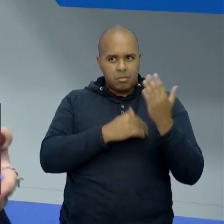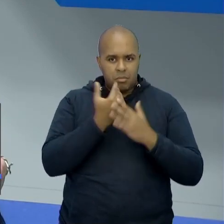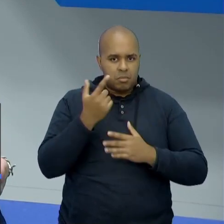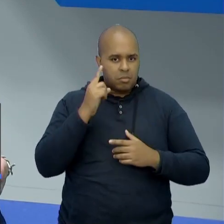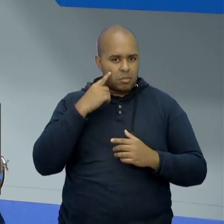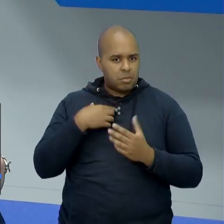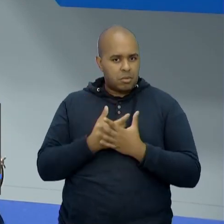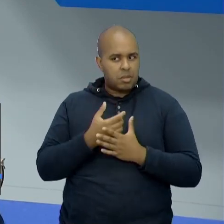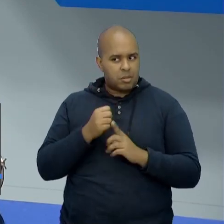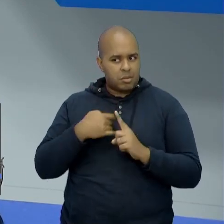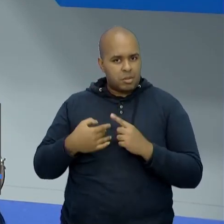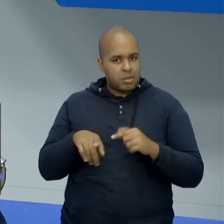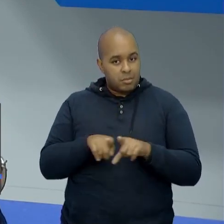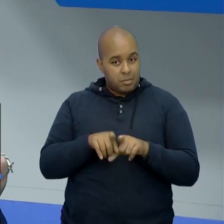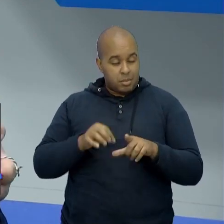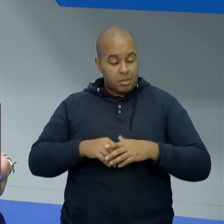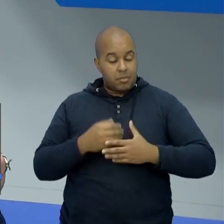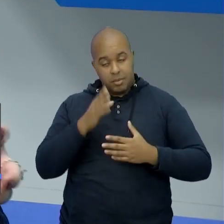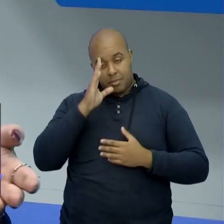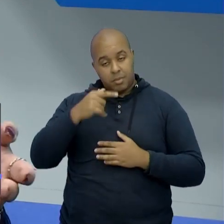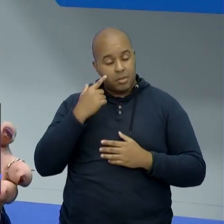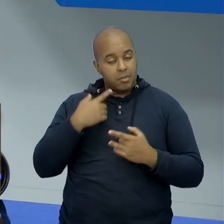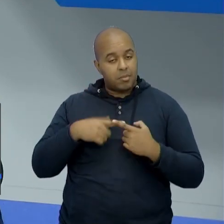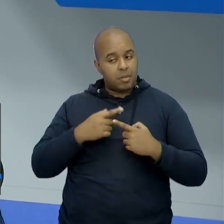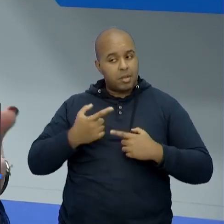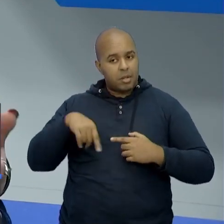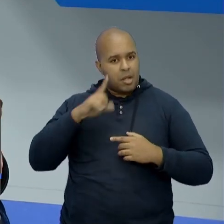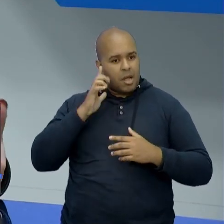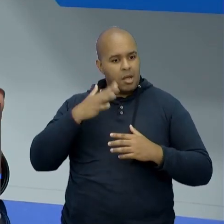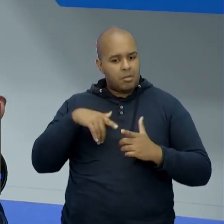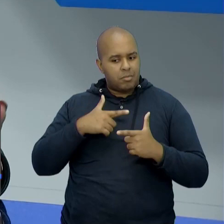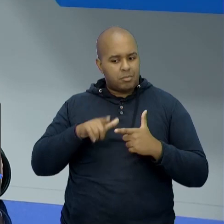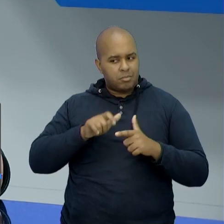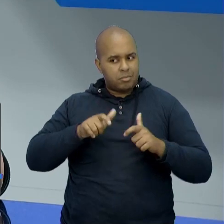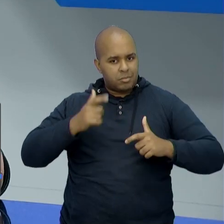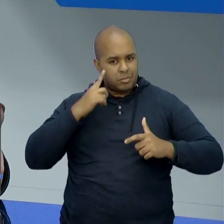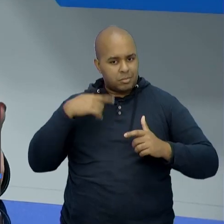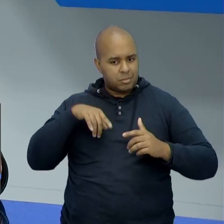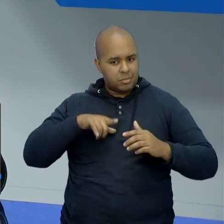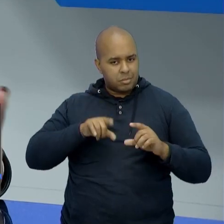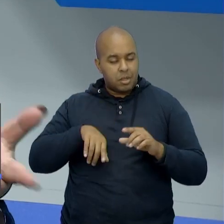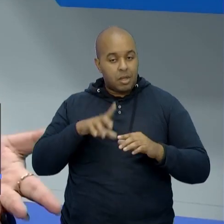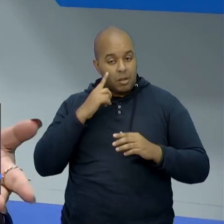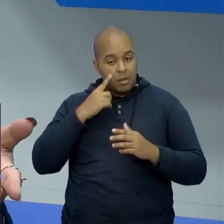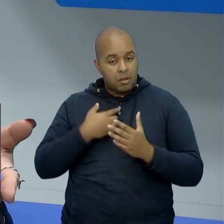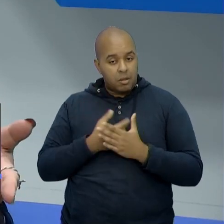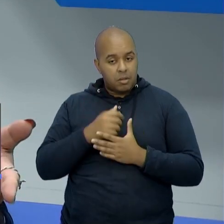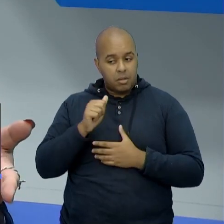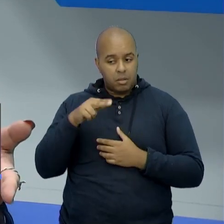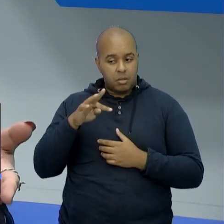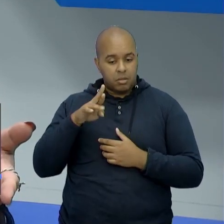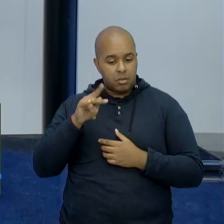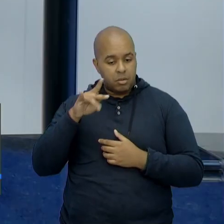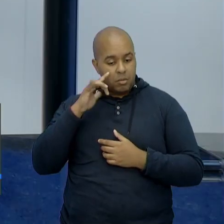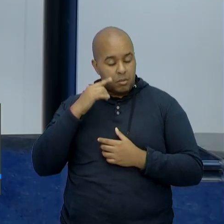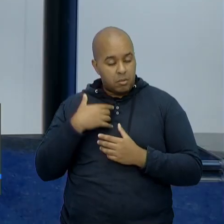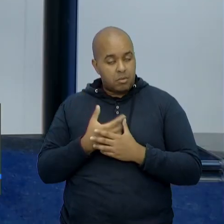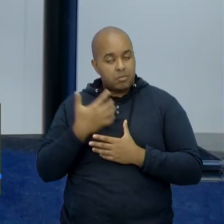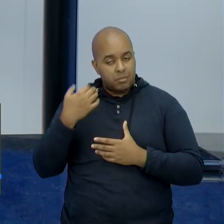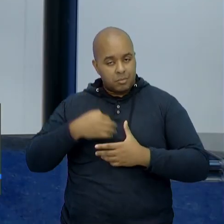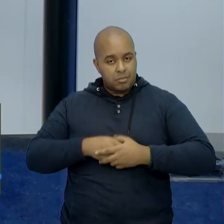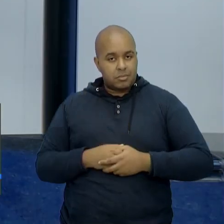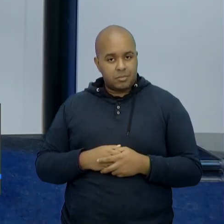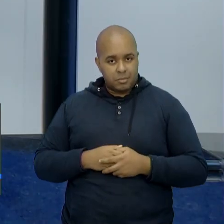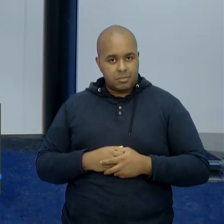são impactos sociais também. Principalmente porque os maiores problemas ambientais que a gente tem são antrópicos.